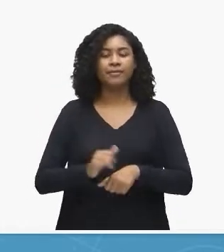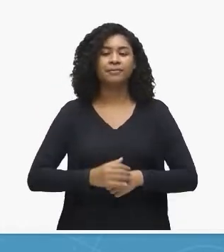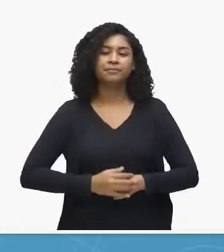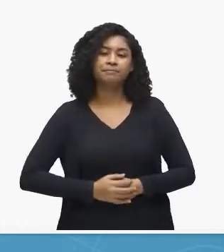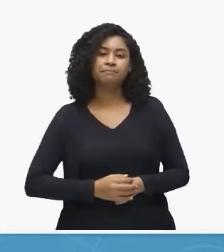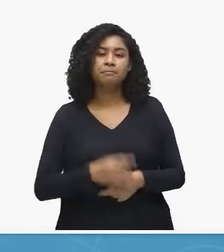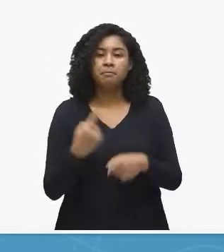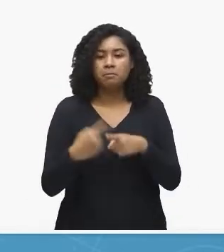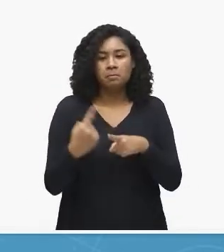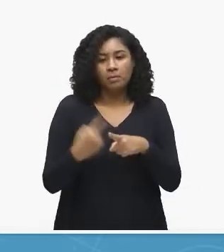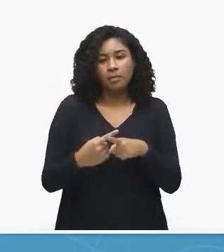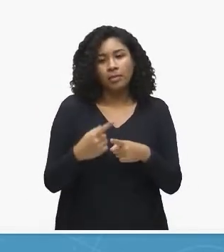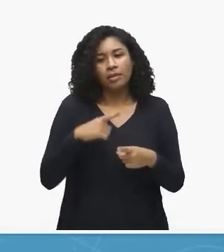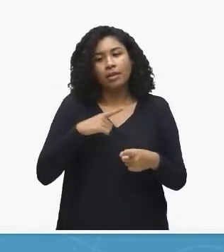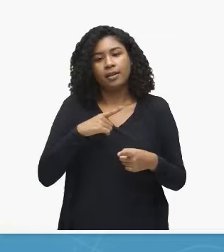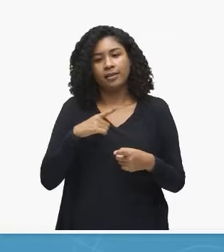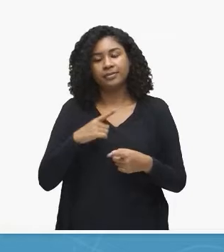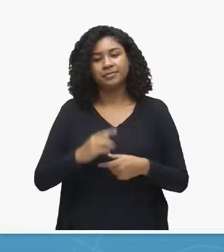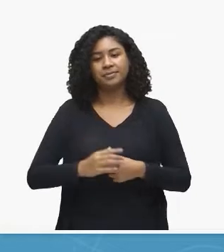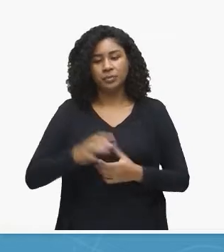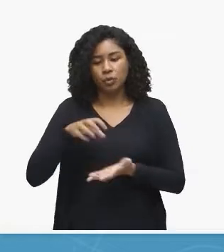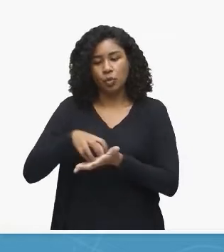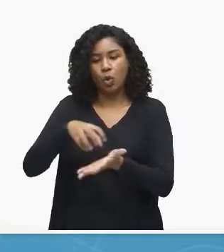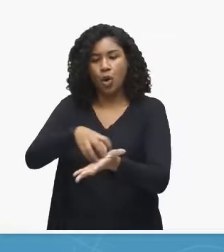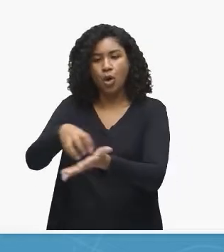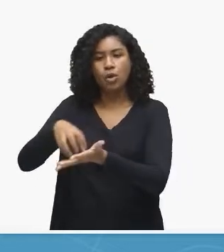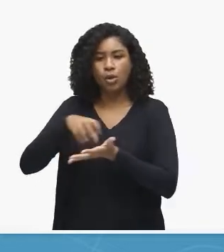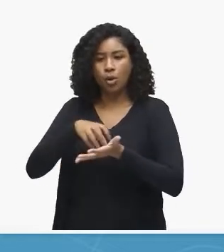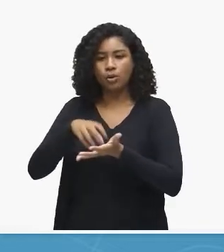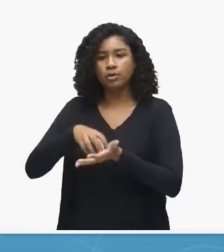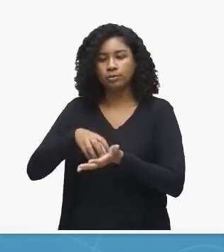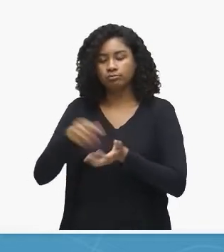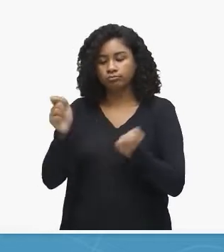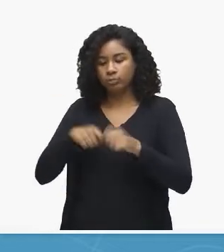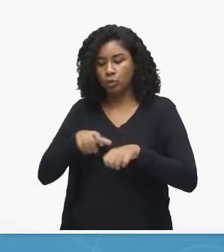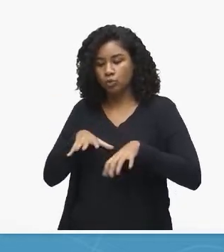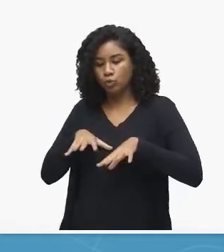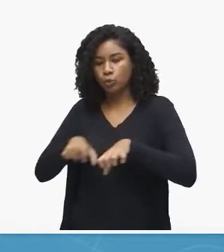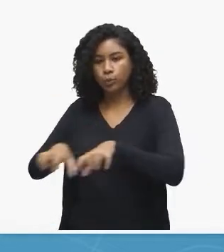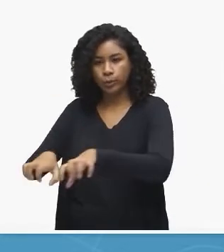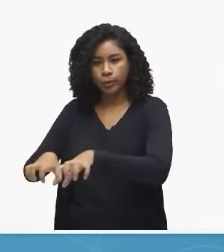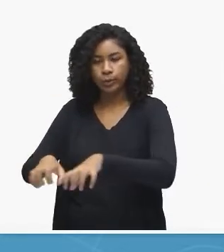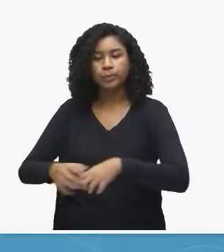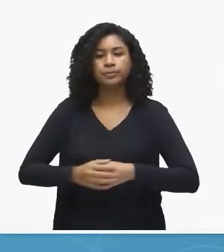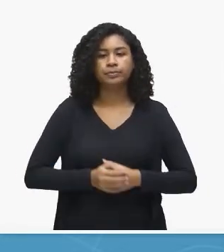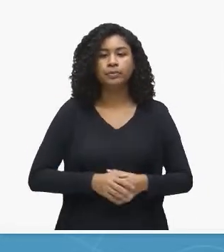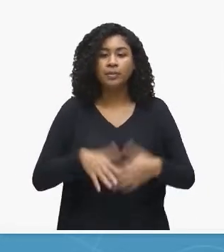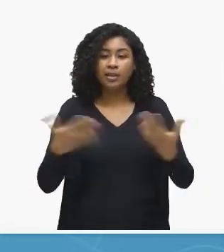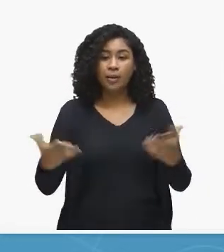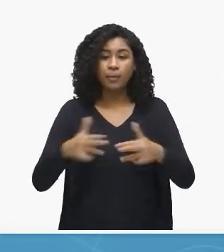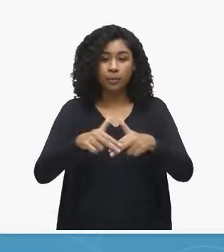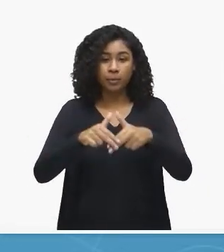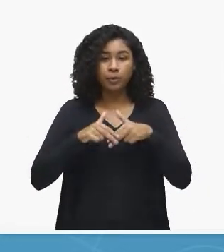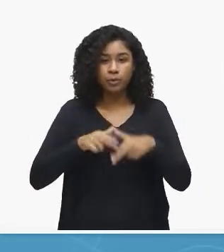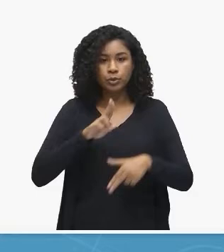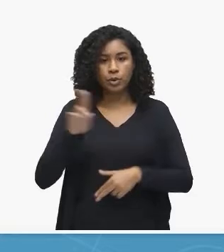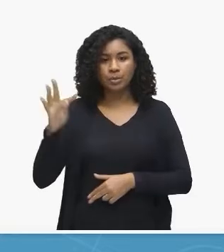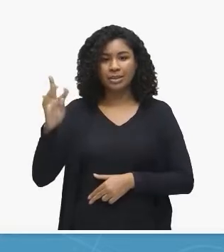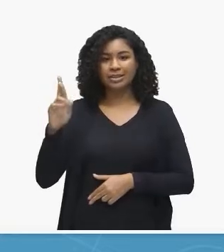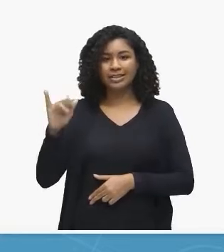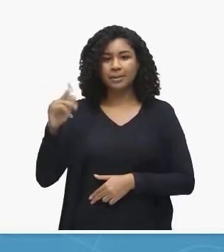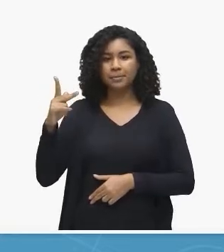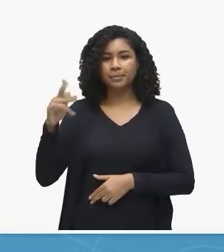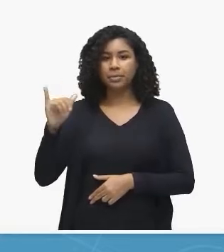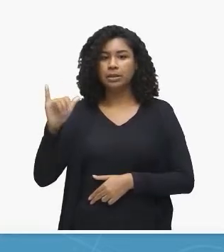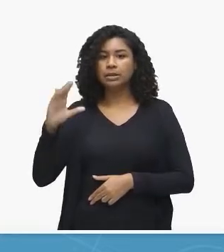ela recebe essas colônias aí. Então a gente observa aí a Tríplice Aliança. E é muito importante a